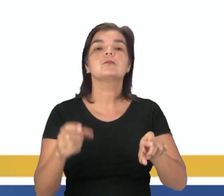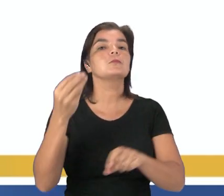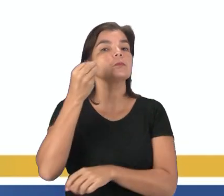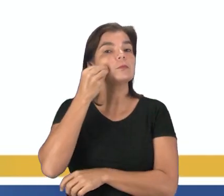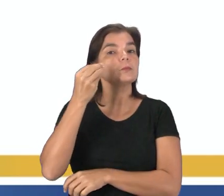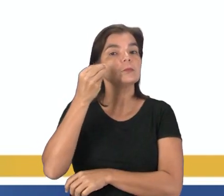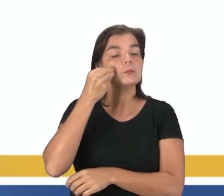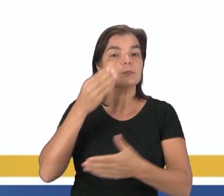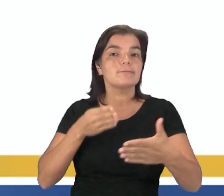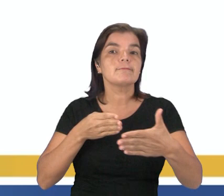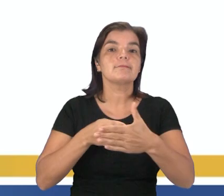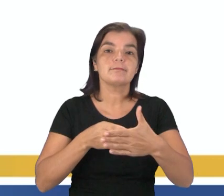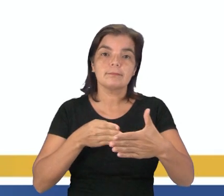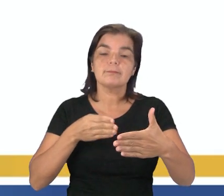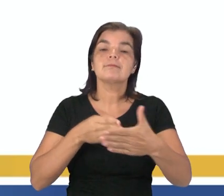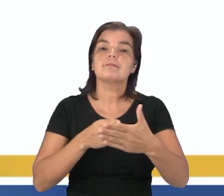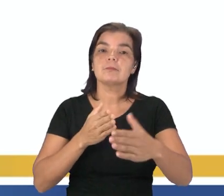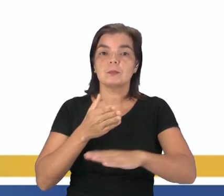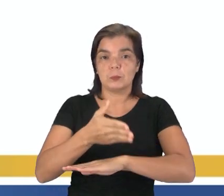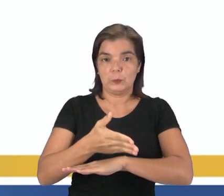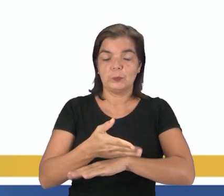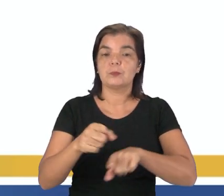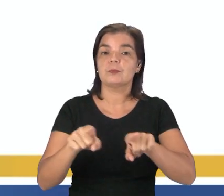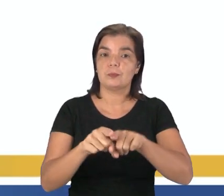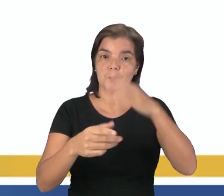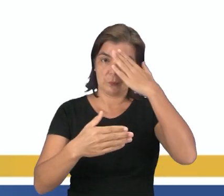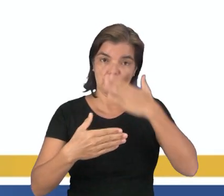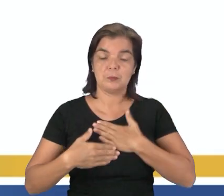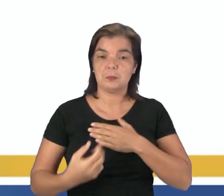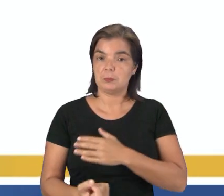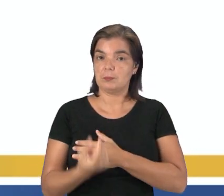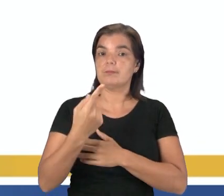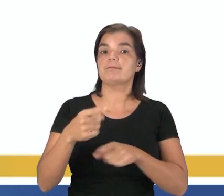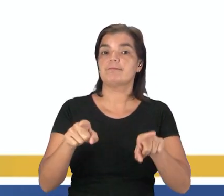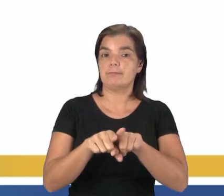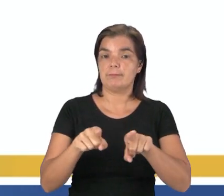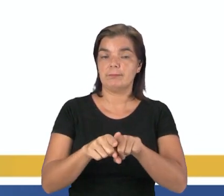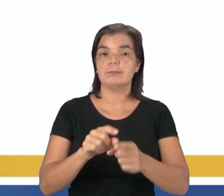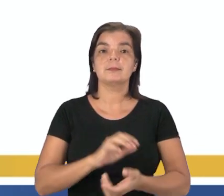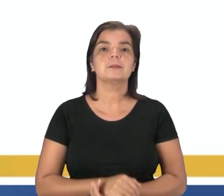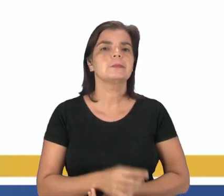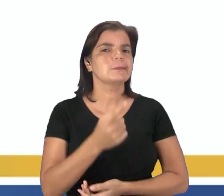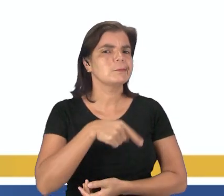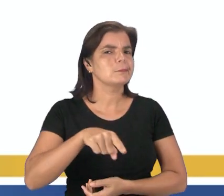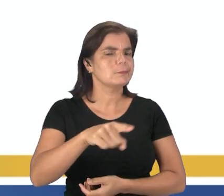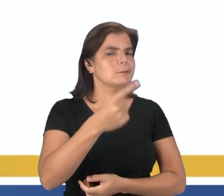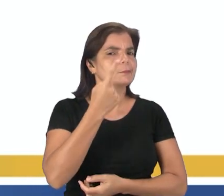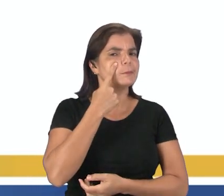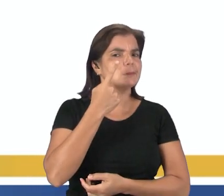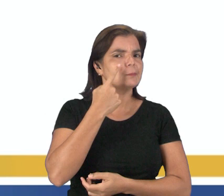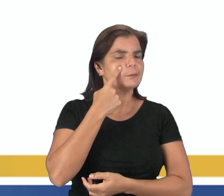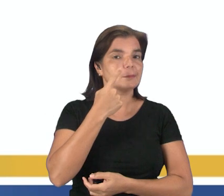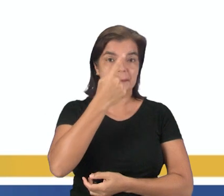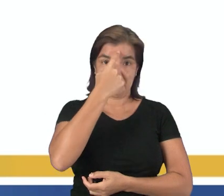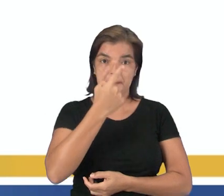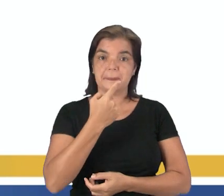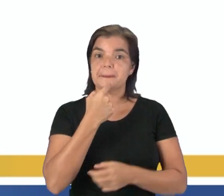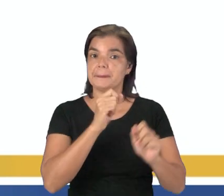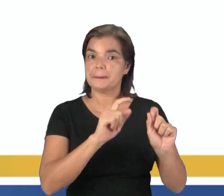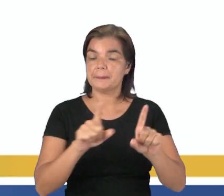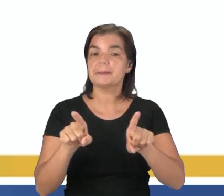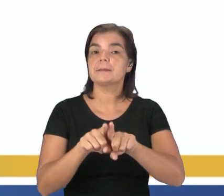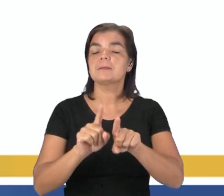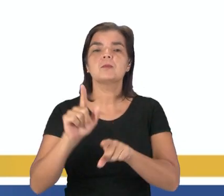tentar impedir o acesso desses corpos estranhos até onde eles desejam chegar. Aí vocês podem observar nessa imagem